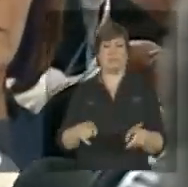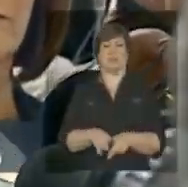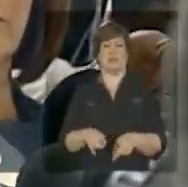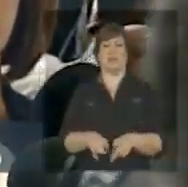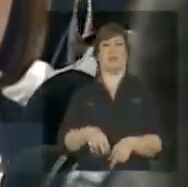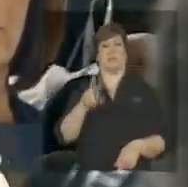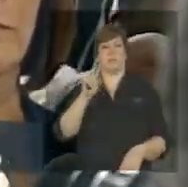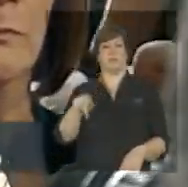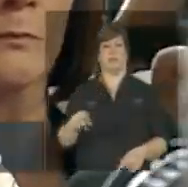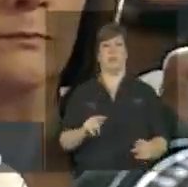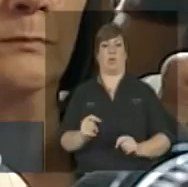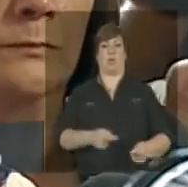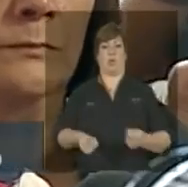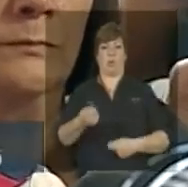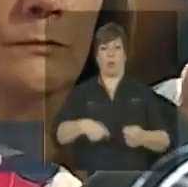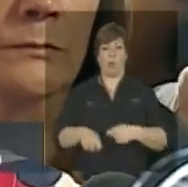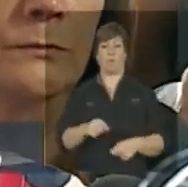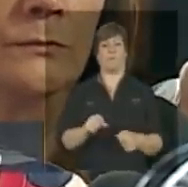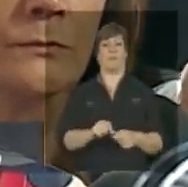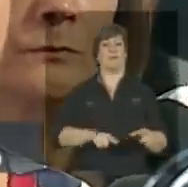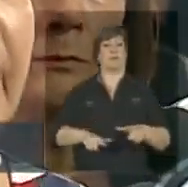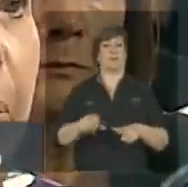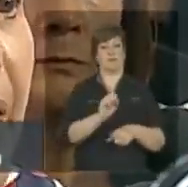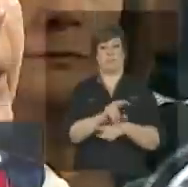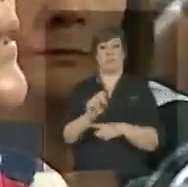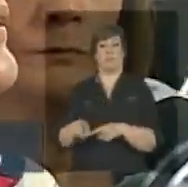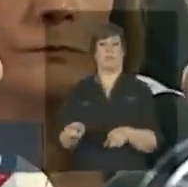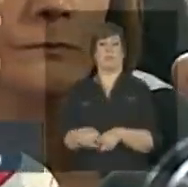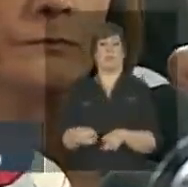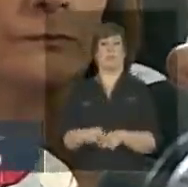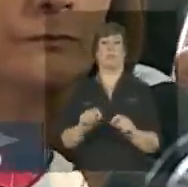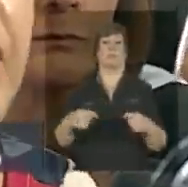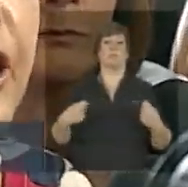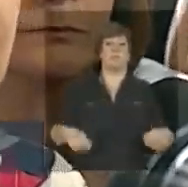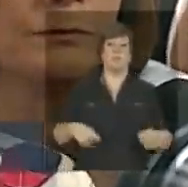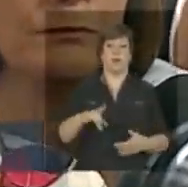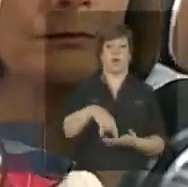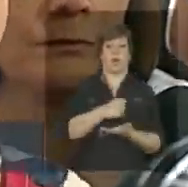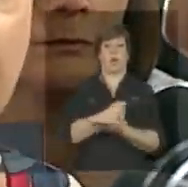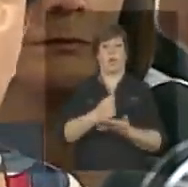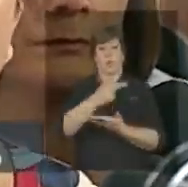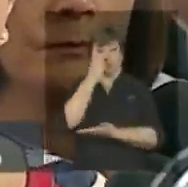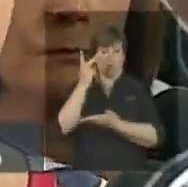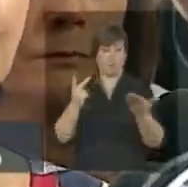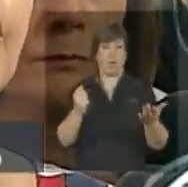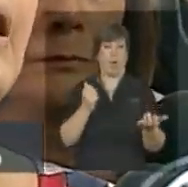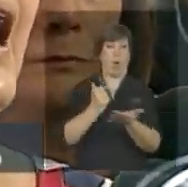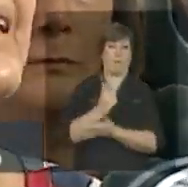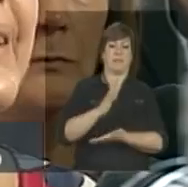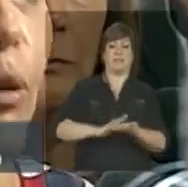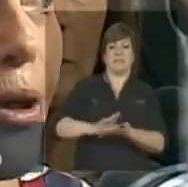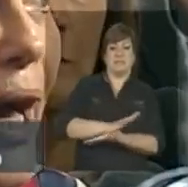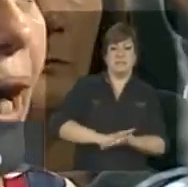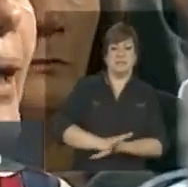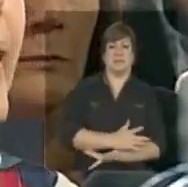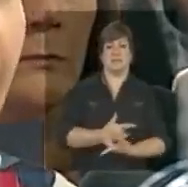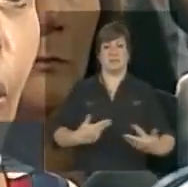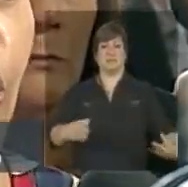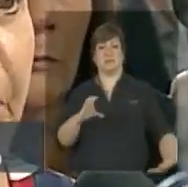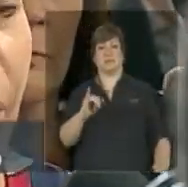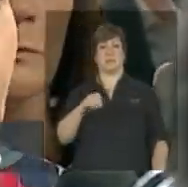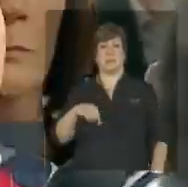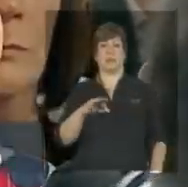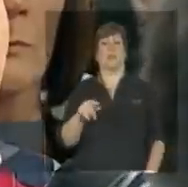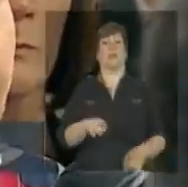papel econômico, que é gerar emprego, que é fazer demandas, contratar gente, comprar cimento, assegurar que